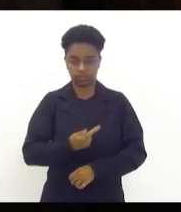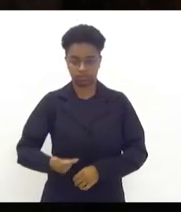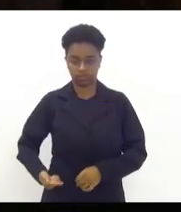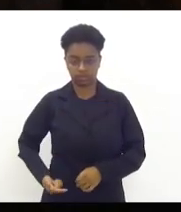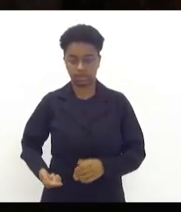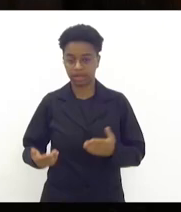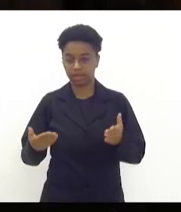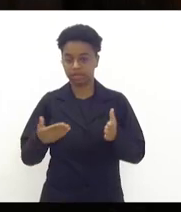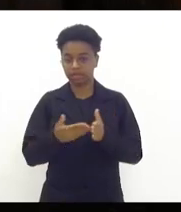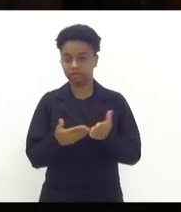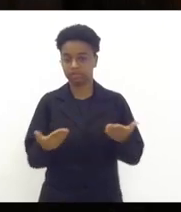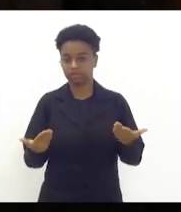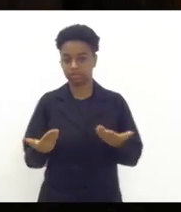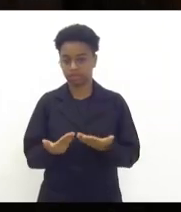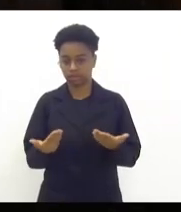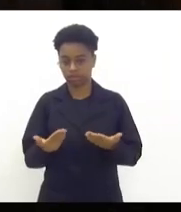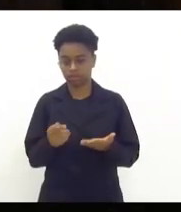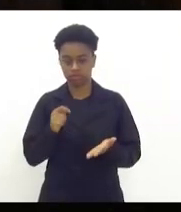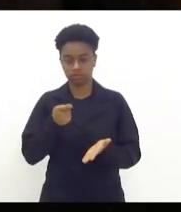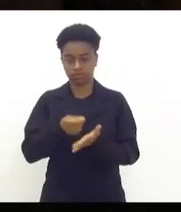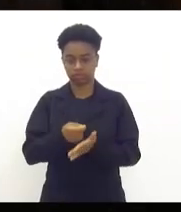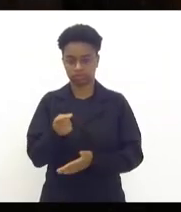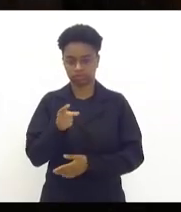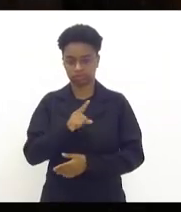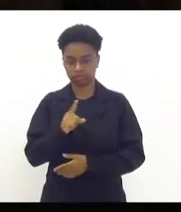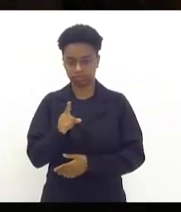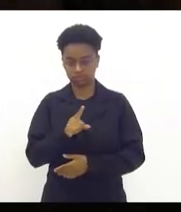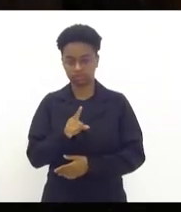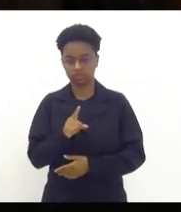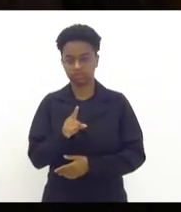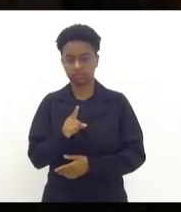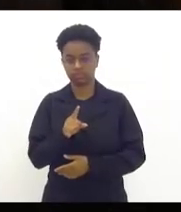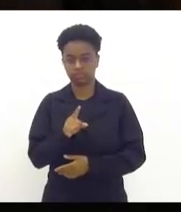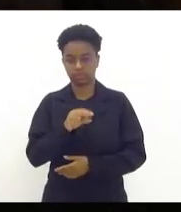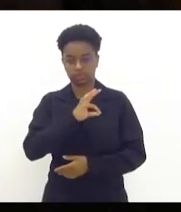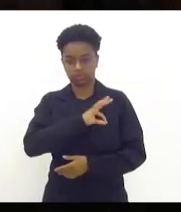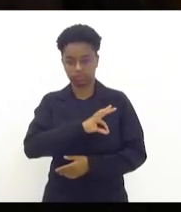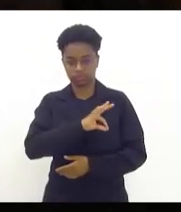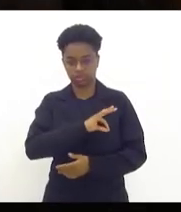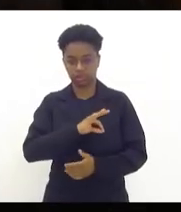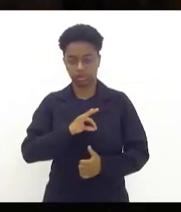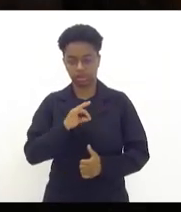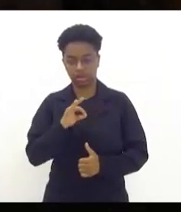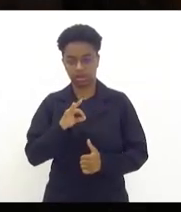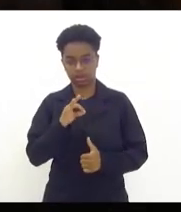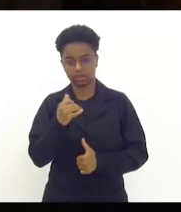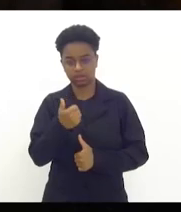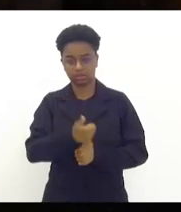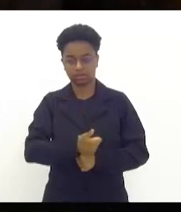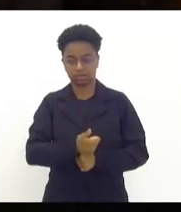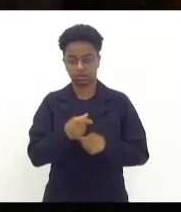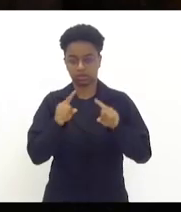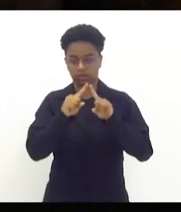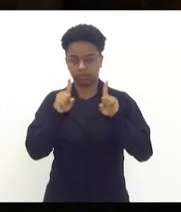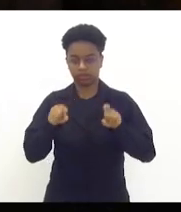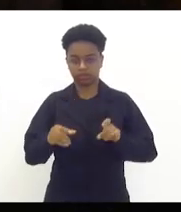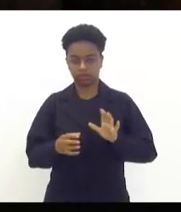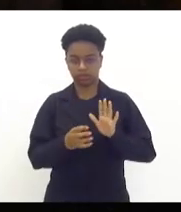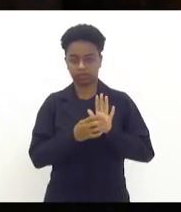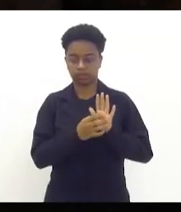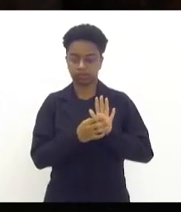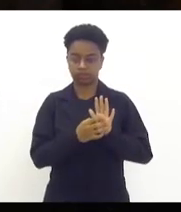hoje, não pagou a reposição salarial do servidor público